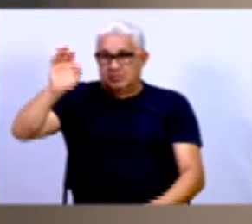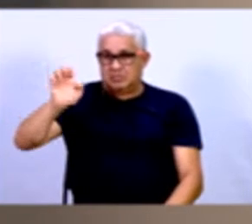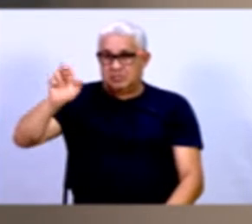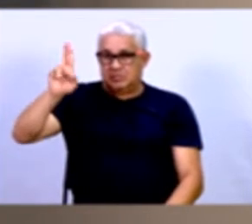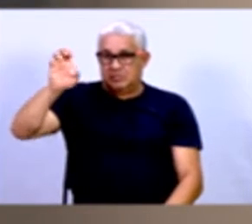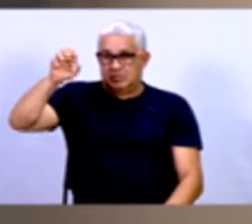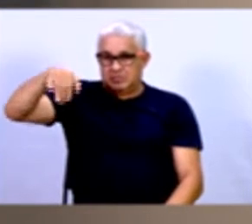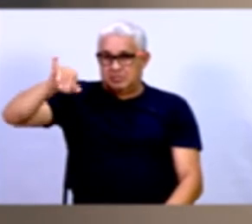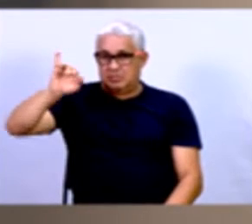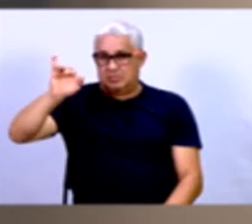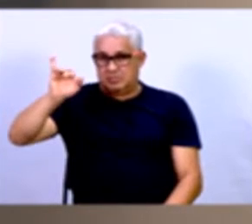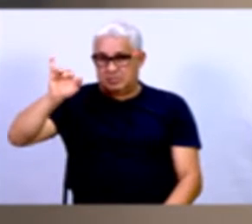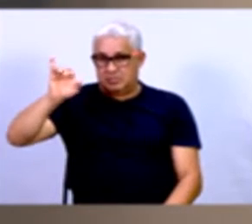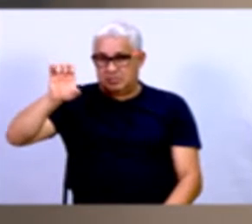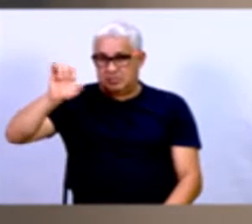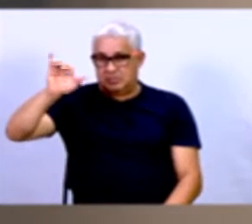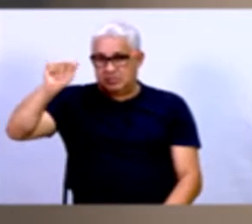ver